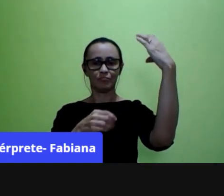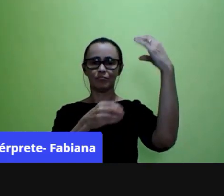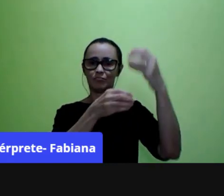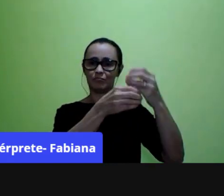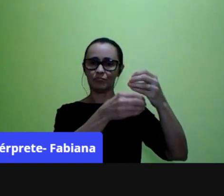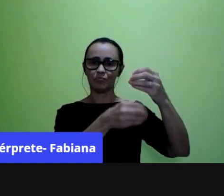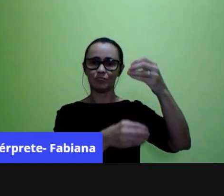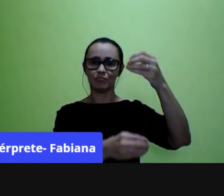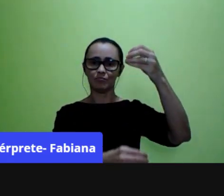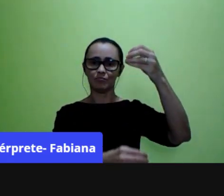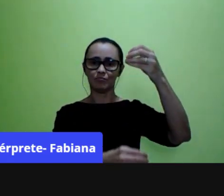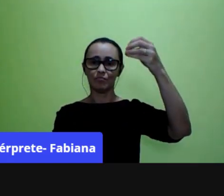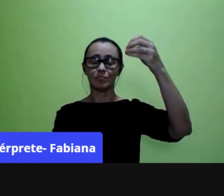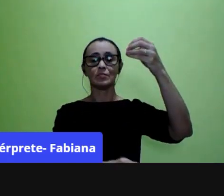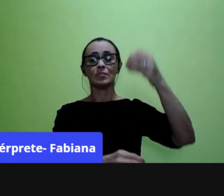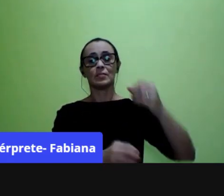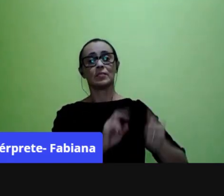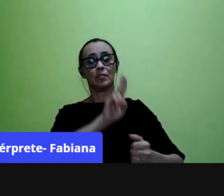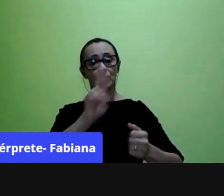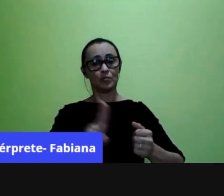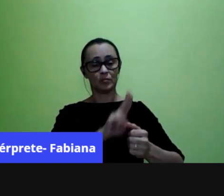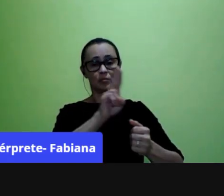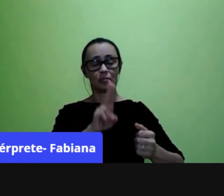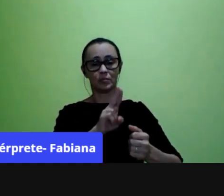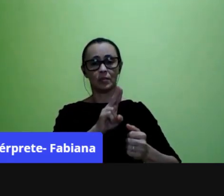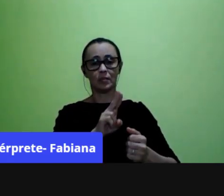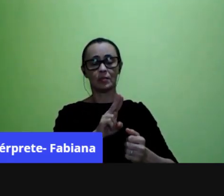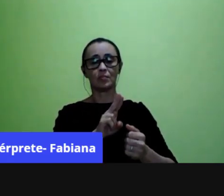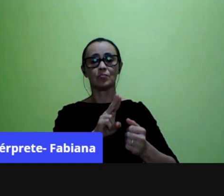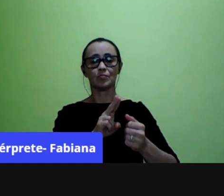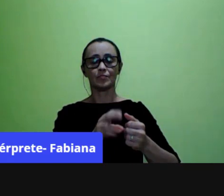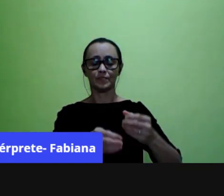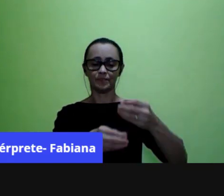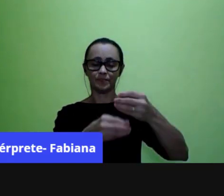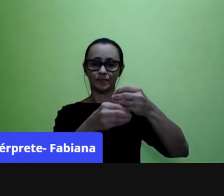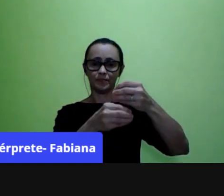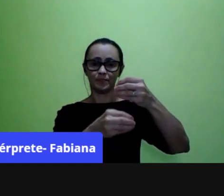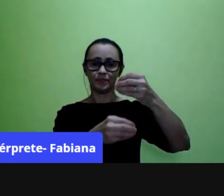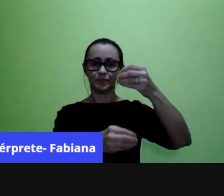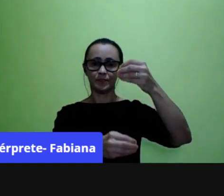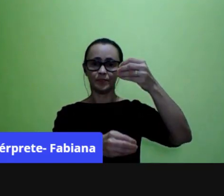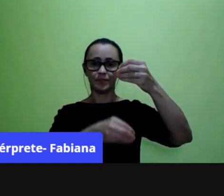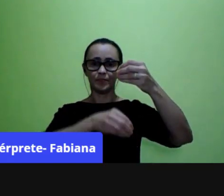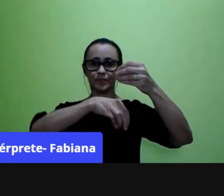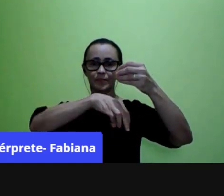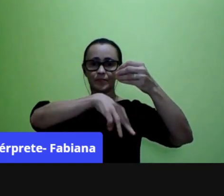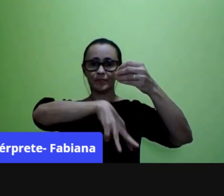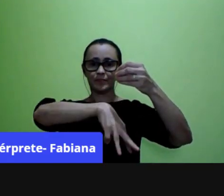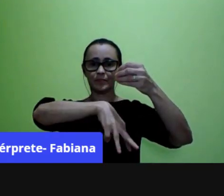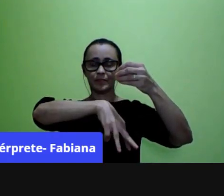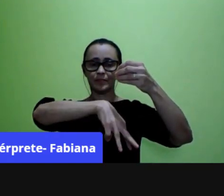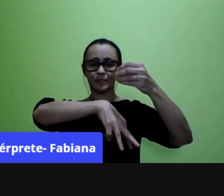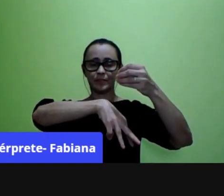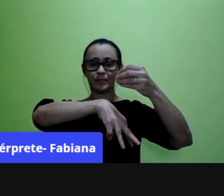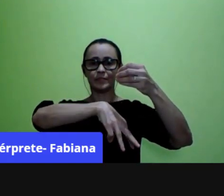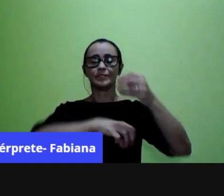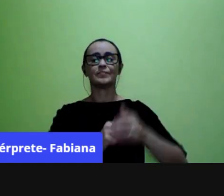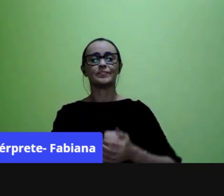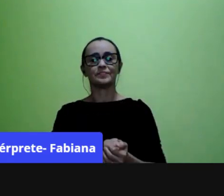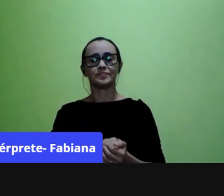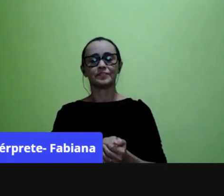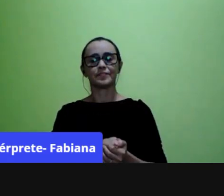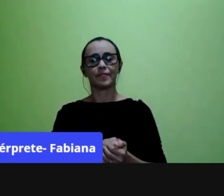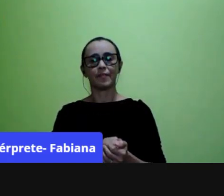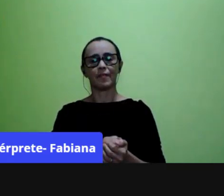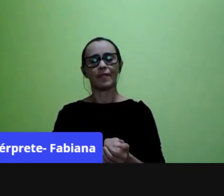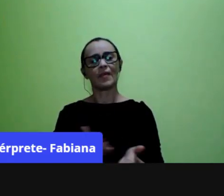um equipamento muito útil. Esse sim, o tripé simples para celular, ele é de muito fácil